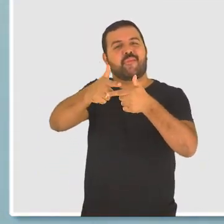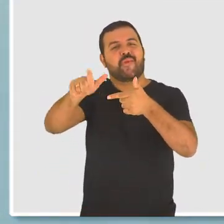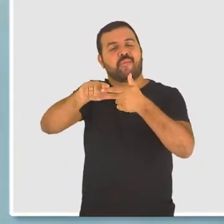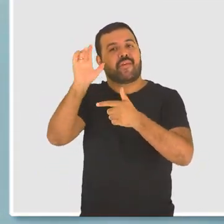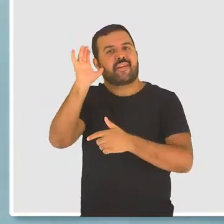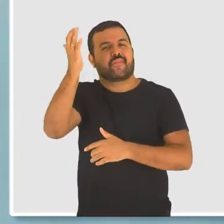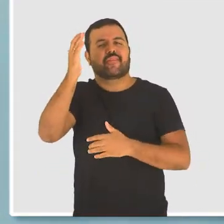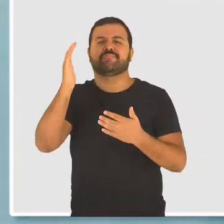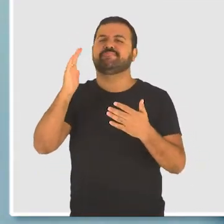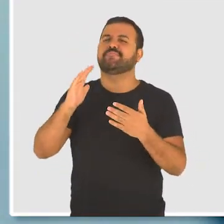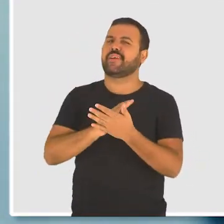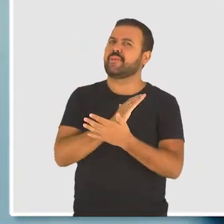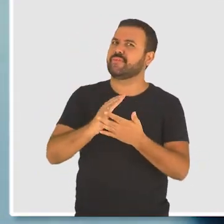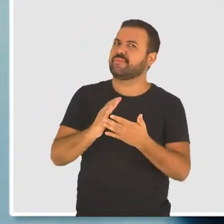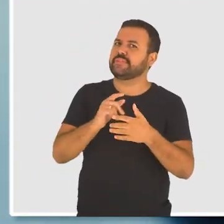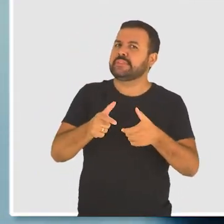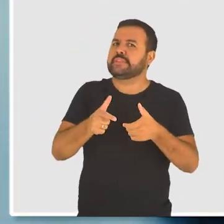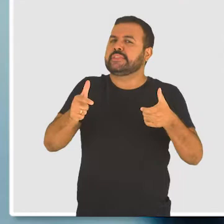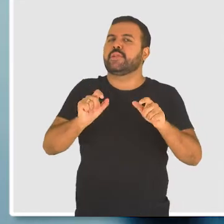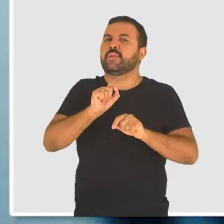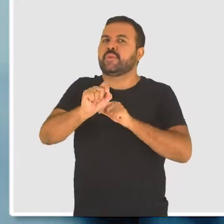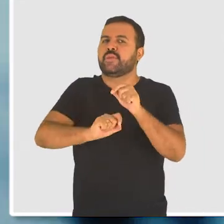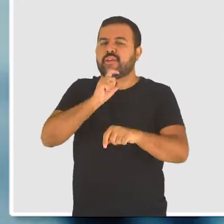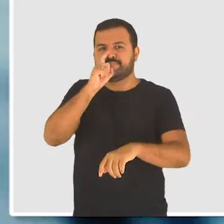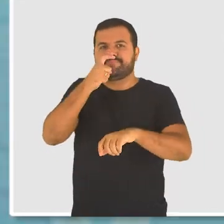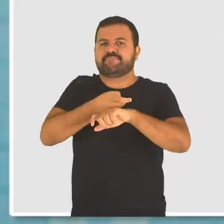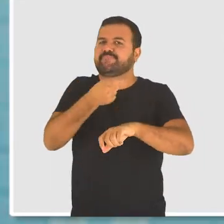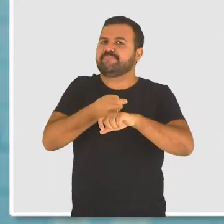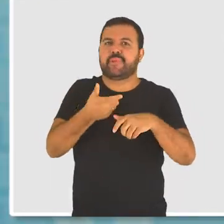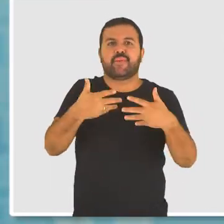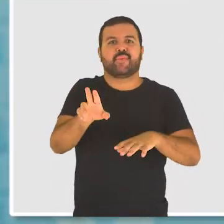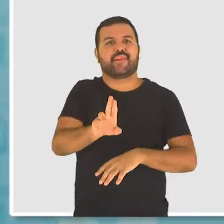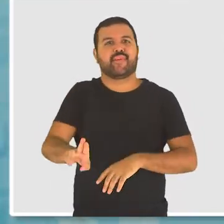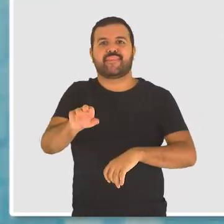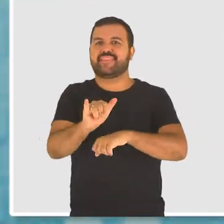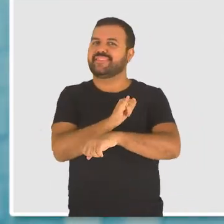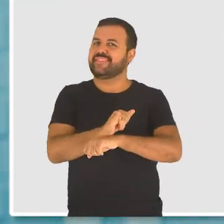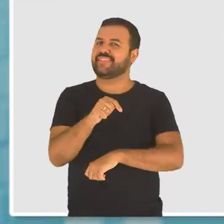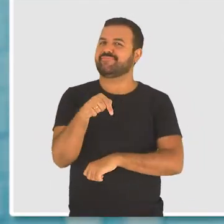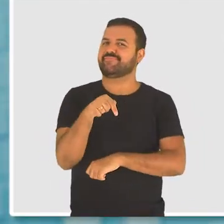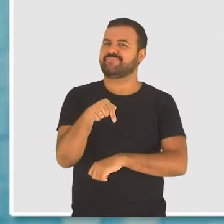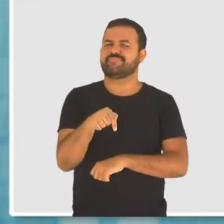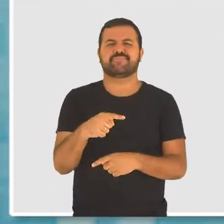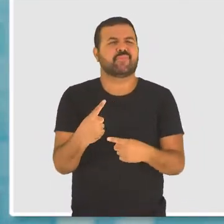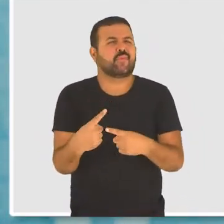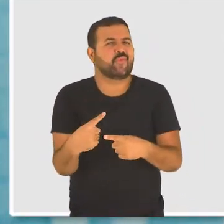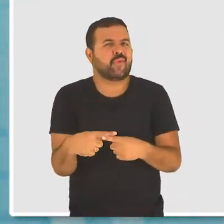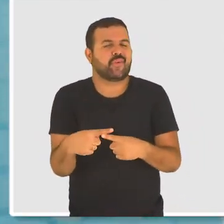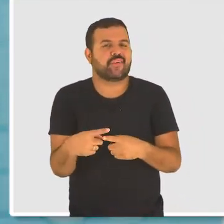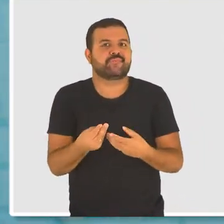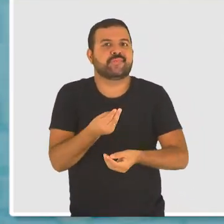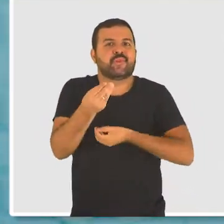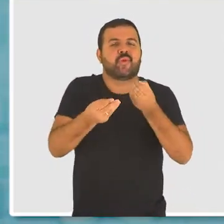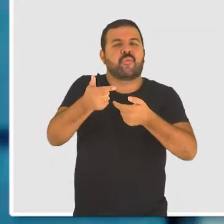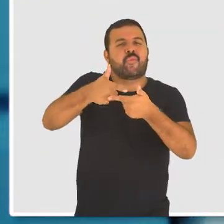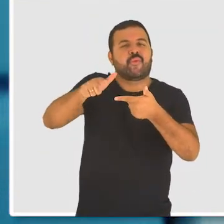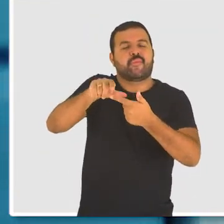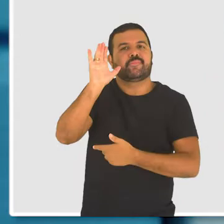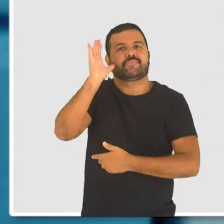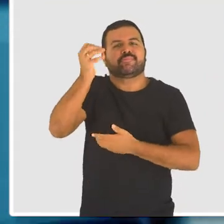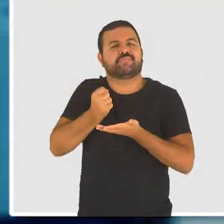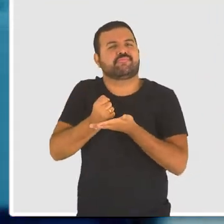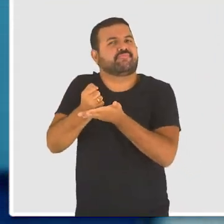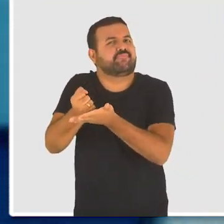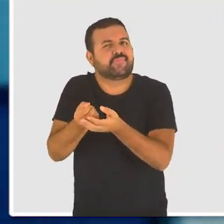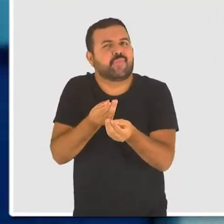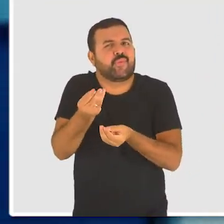resistentes à estratégia em sala de aula. Por quê? Quais os benefícios a resolução de problemas promove?